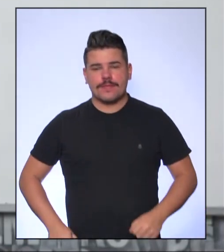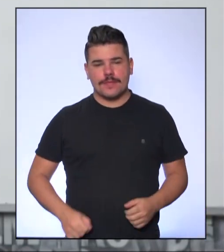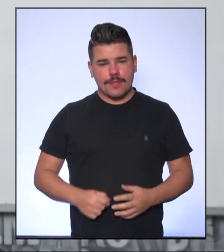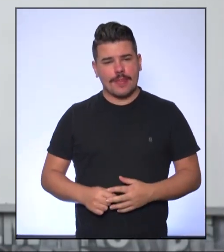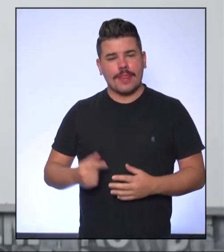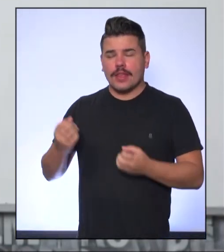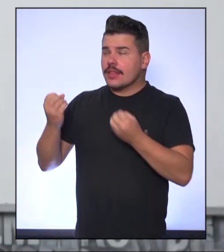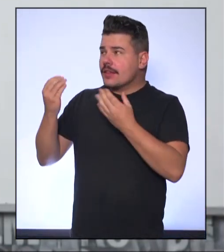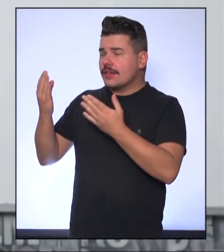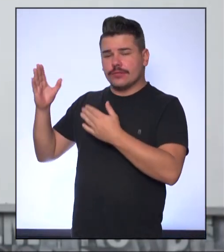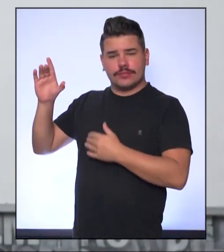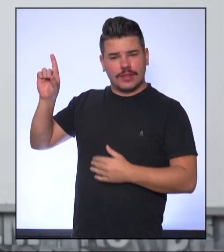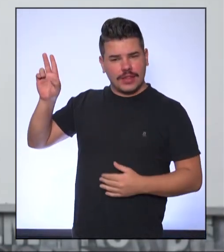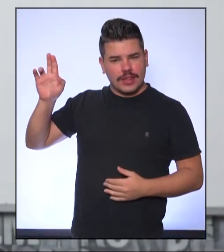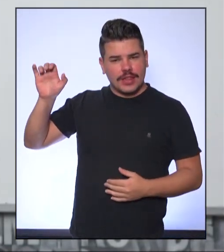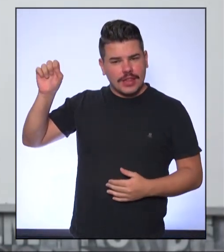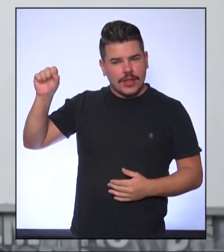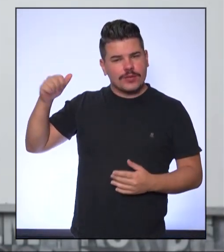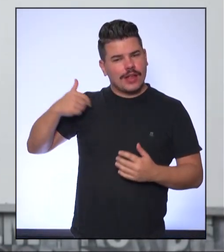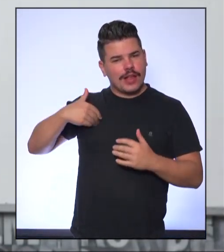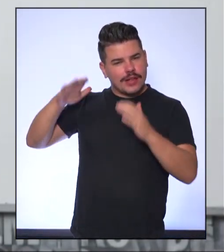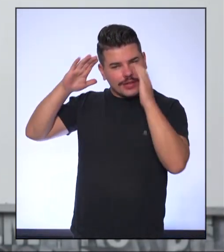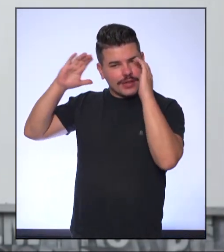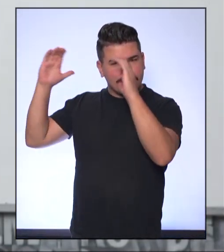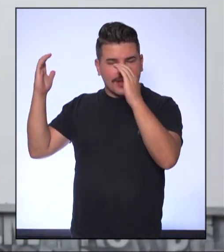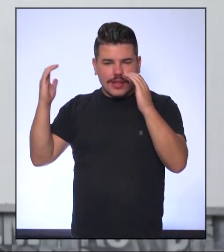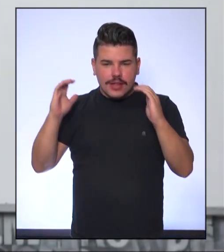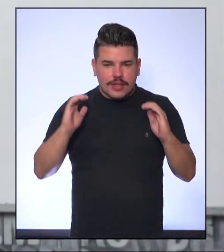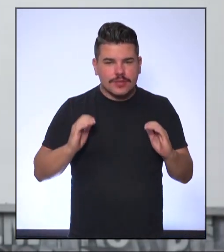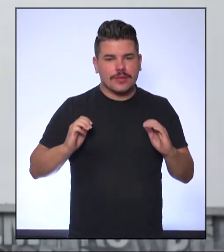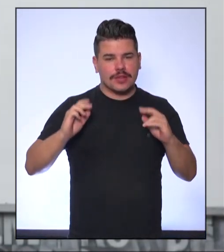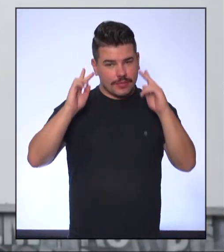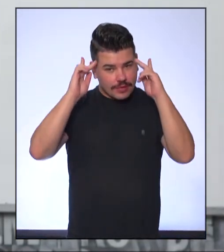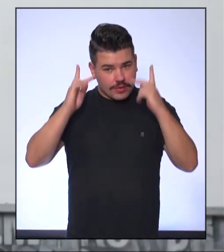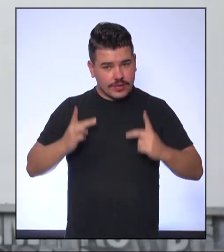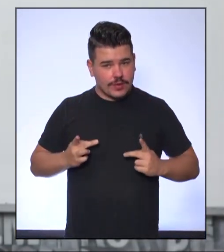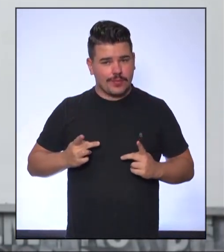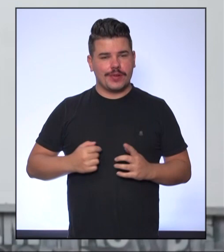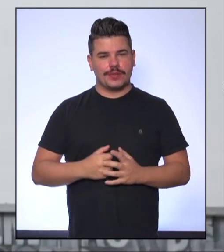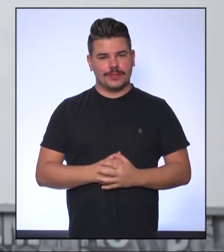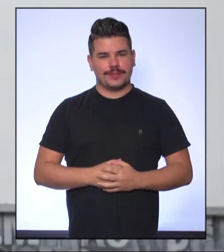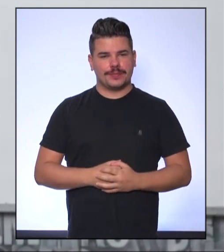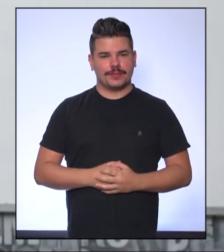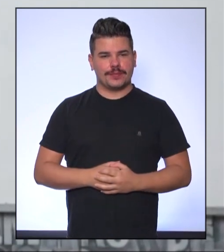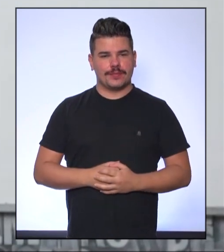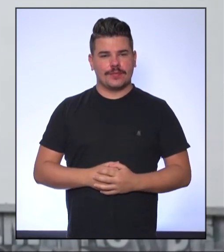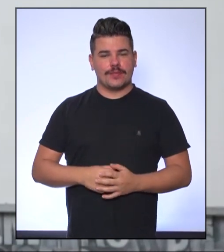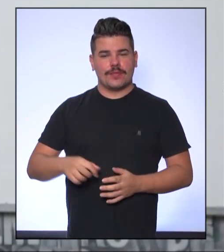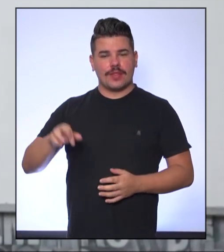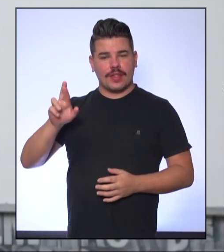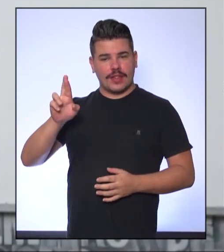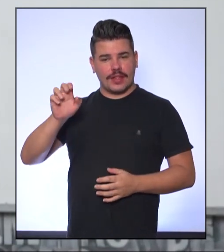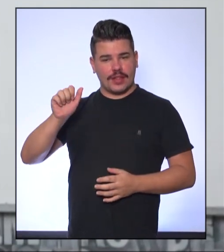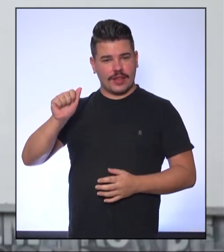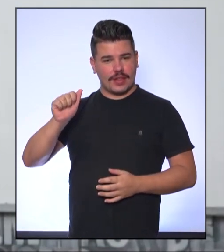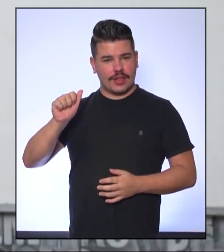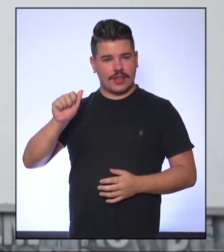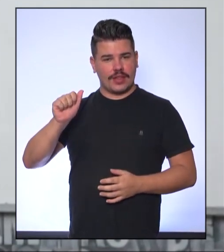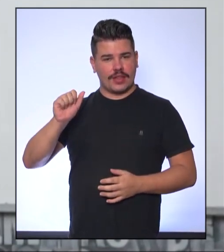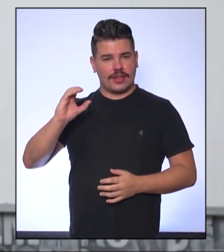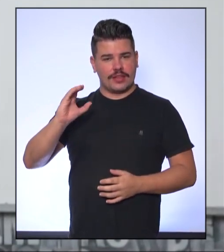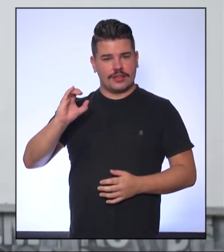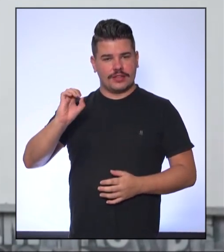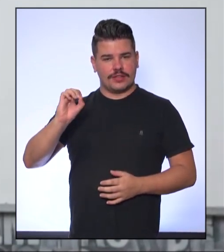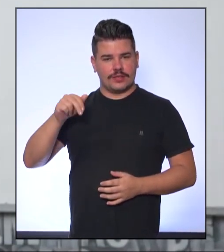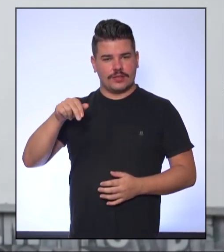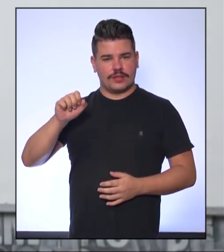sua corresponsabilidade, tá? O racionalismo. No racionalismo, eu